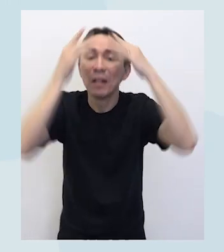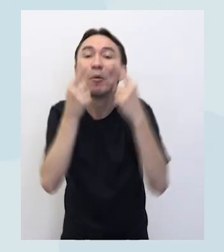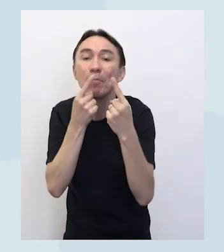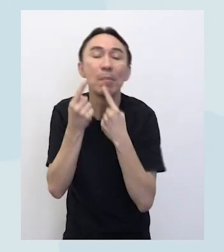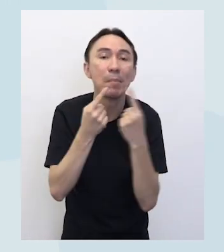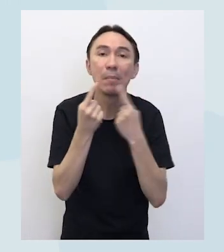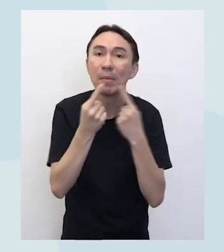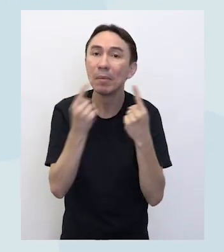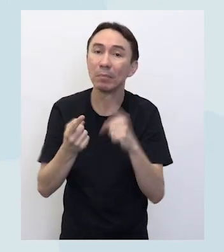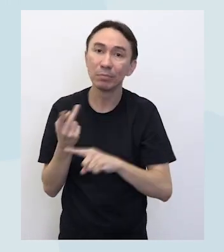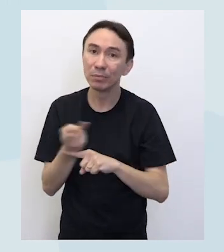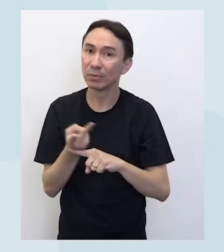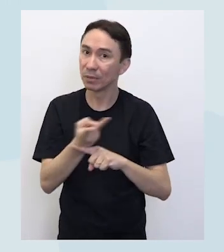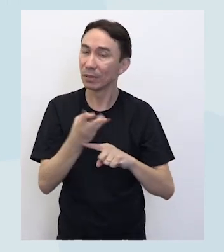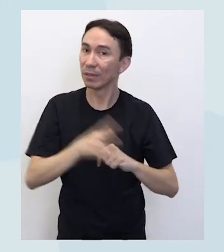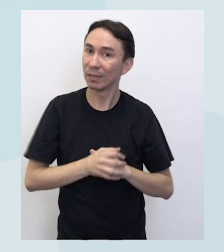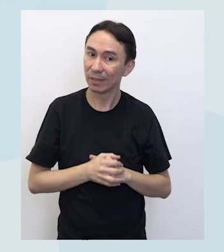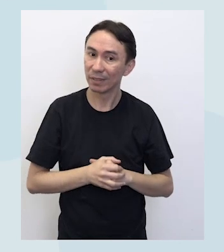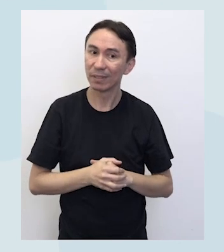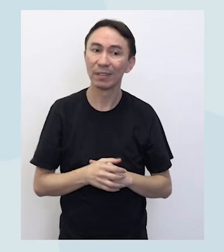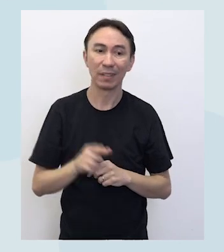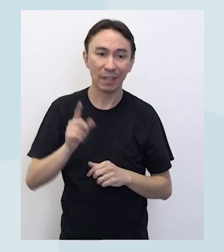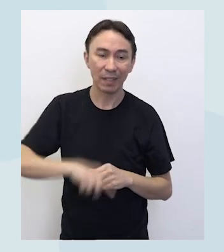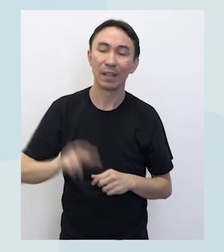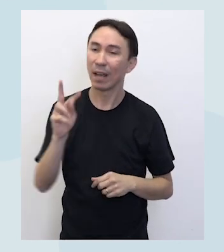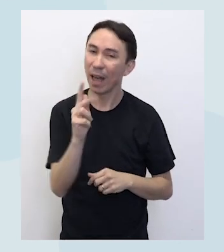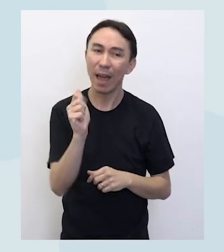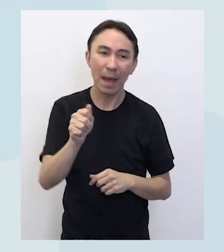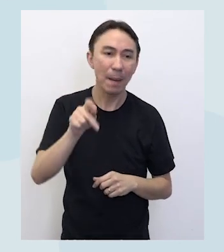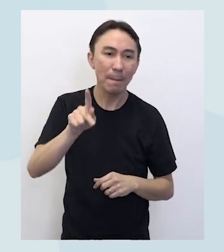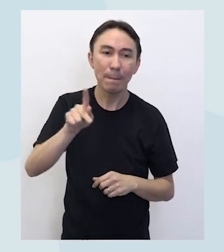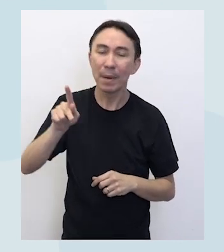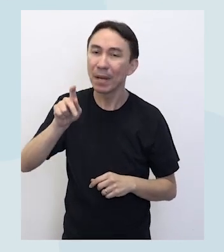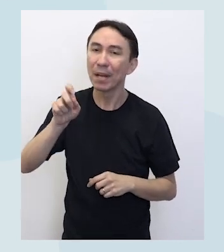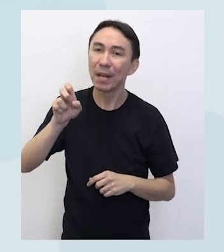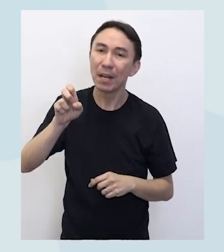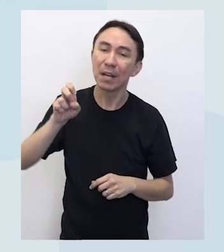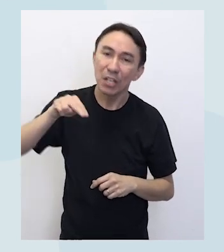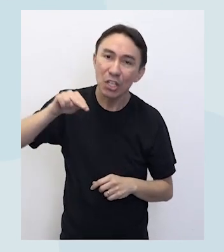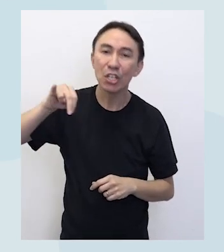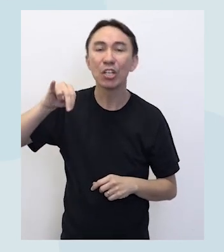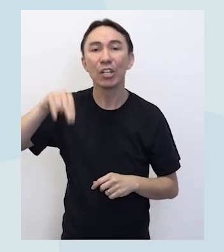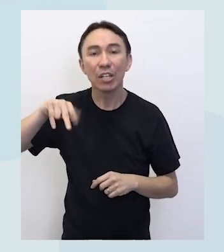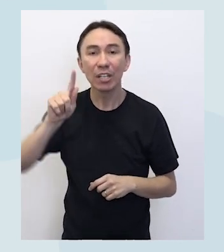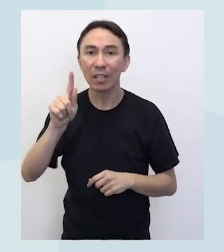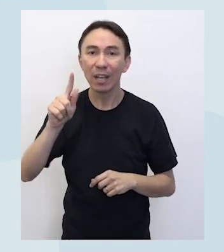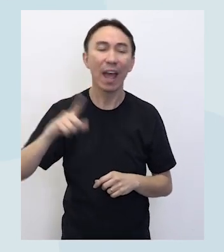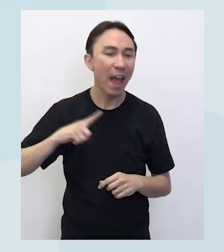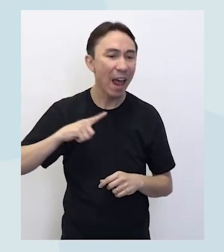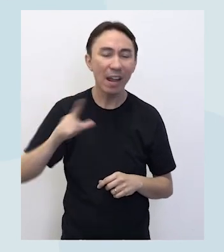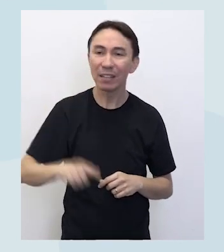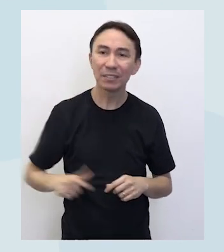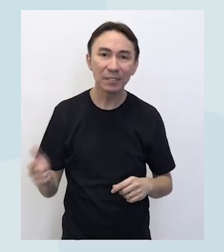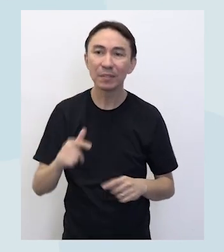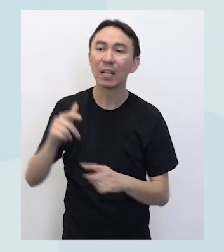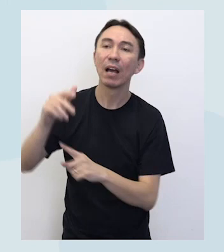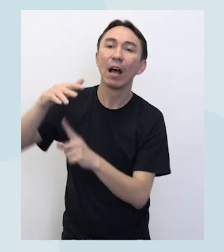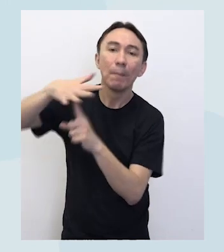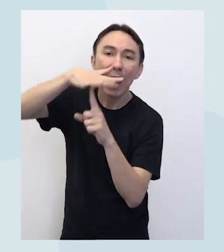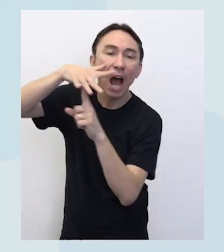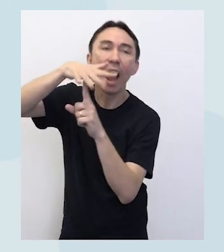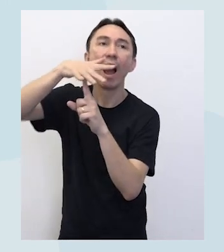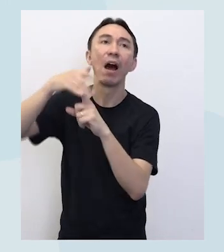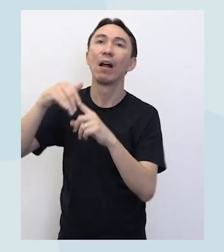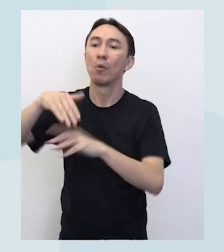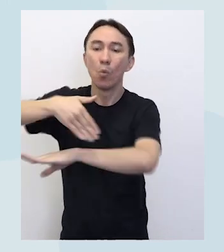certo? Geralmente, né, os happenings são realizados em praças, em ruas, ou seja, sempre ao ar livre. Nunca é em locais